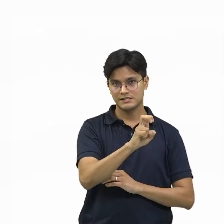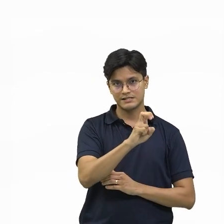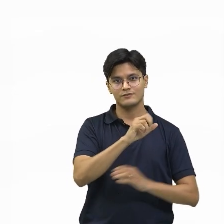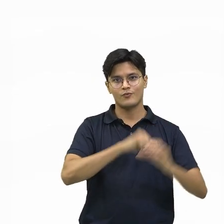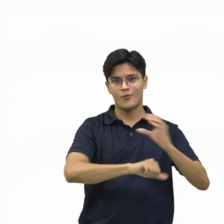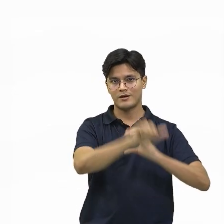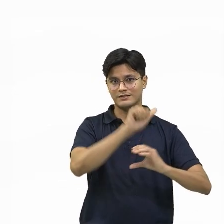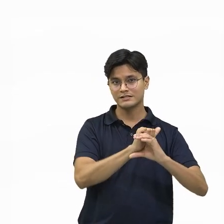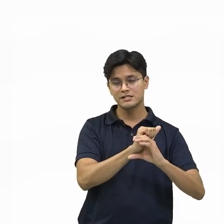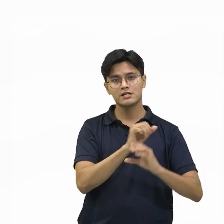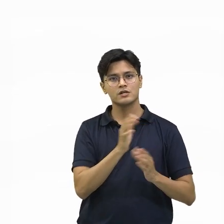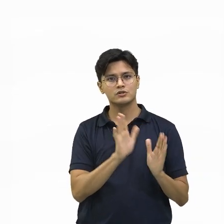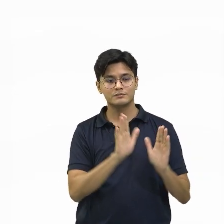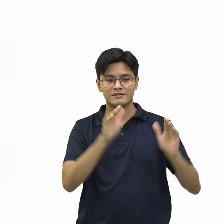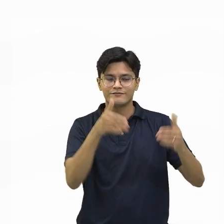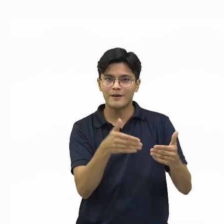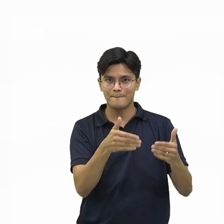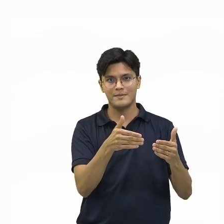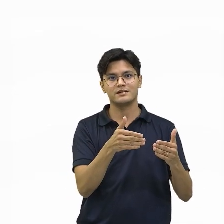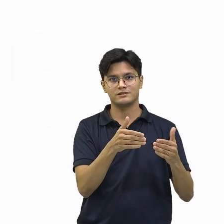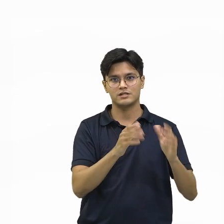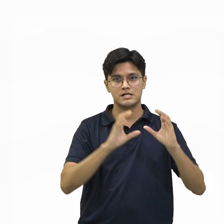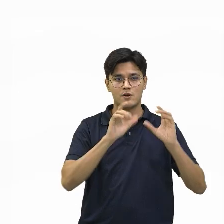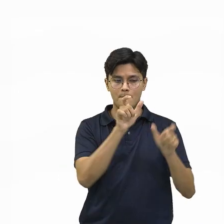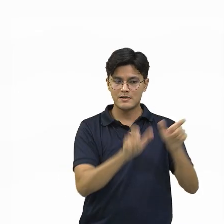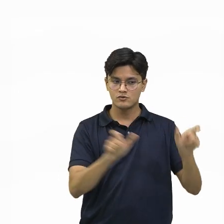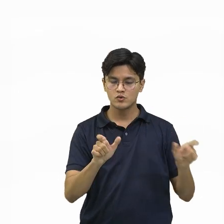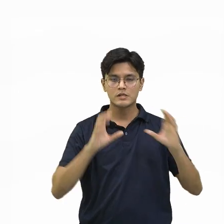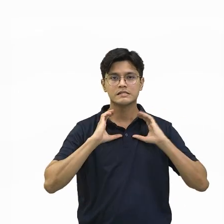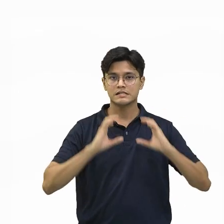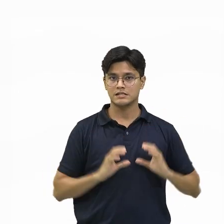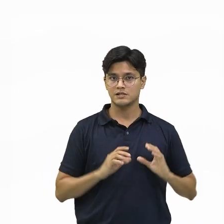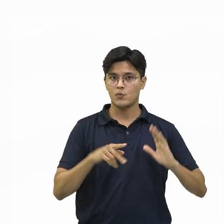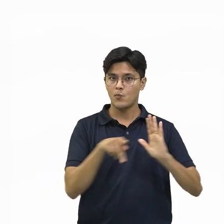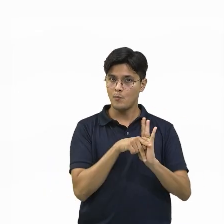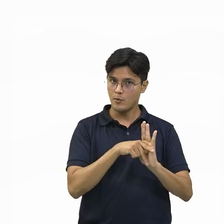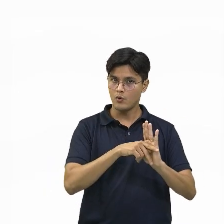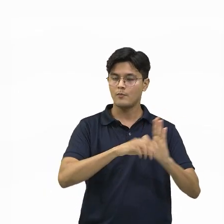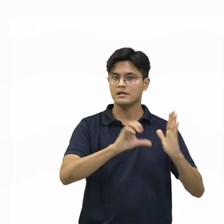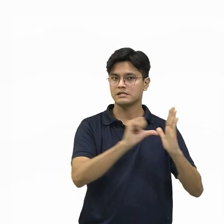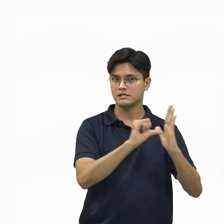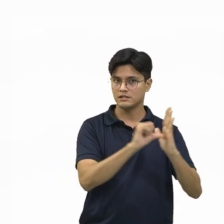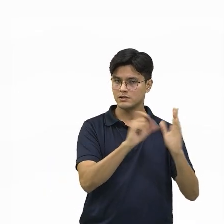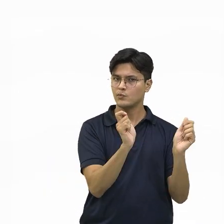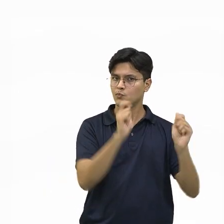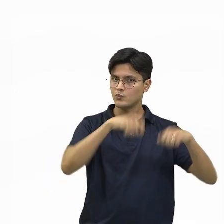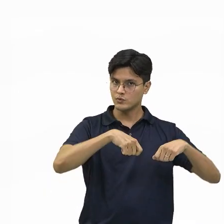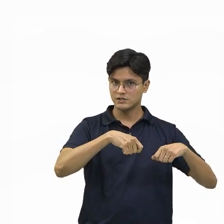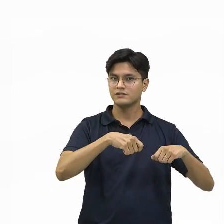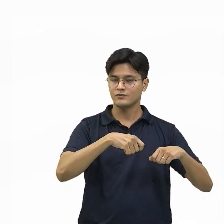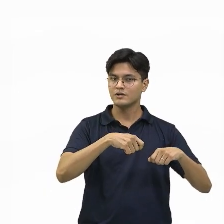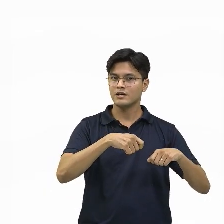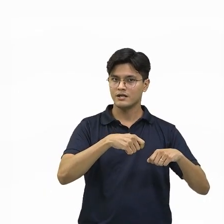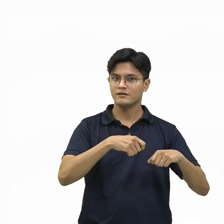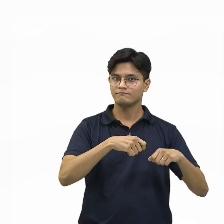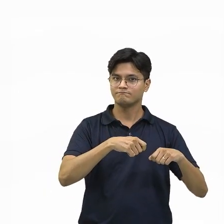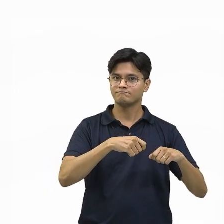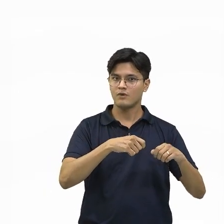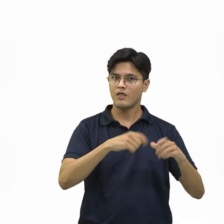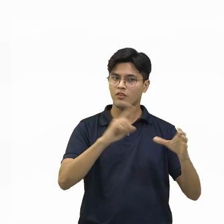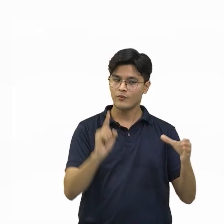Somente os cidadãos atenienses podiam exercer a democracia. E vale